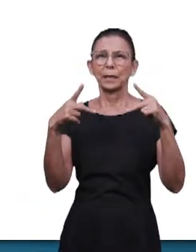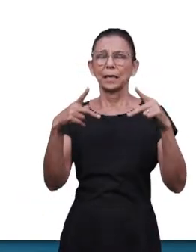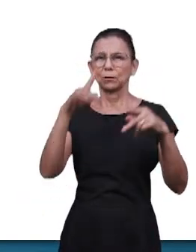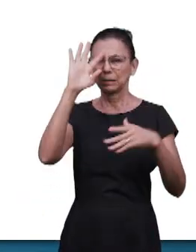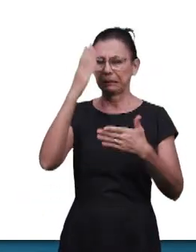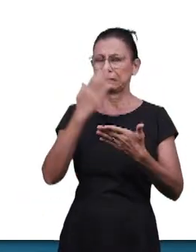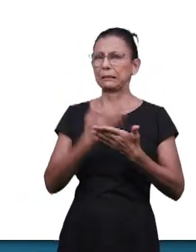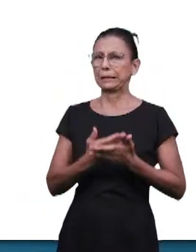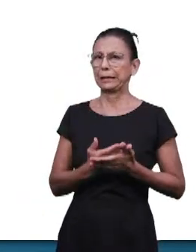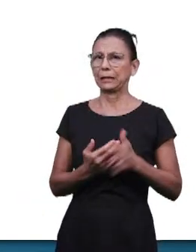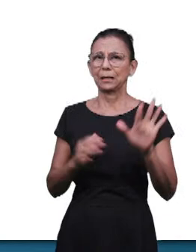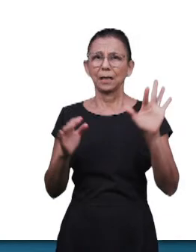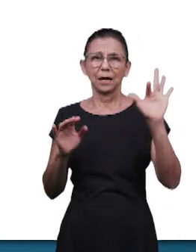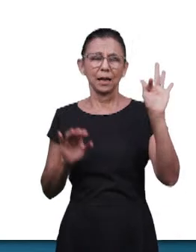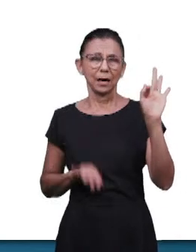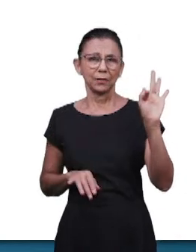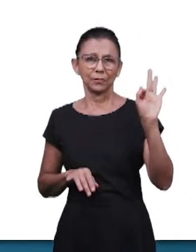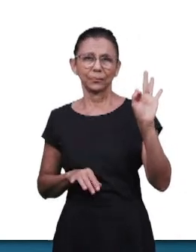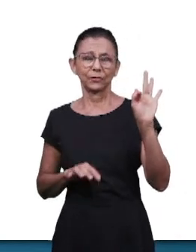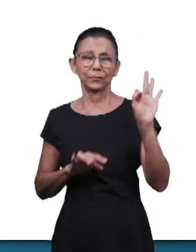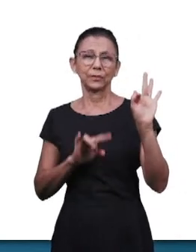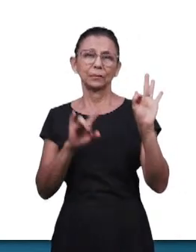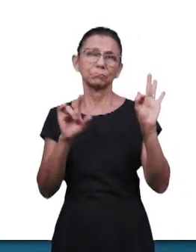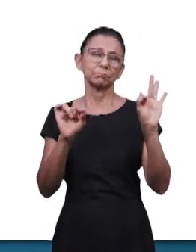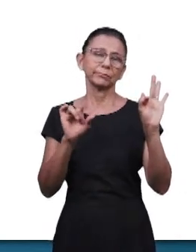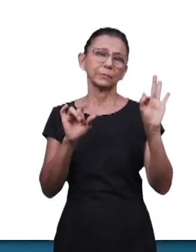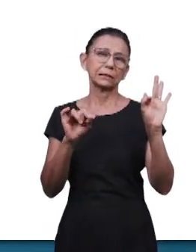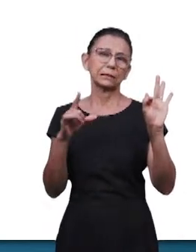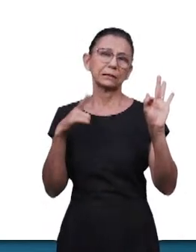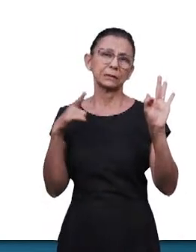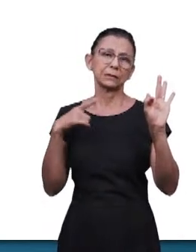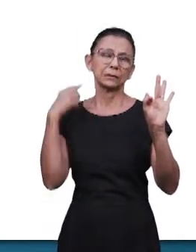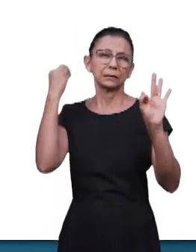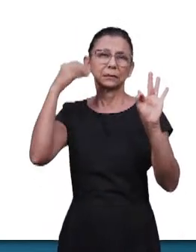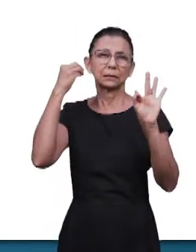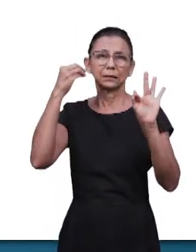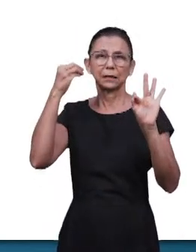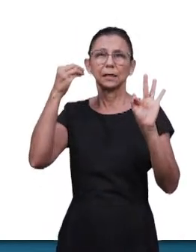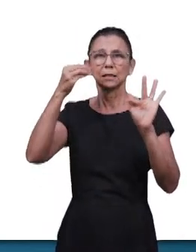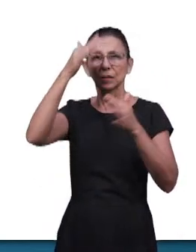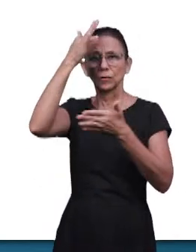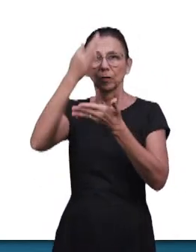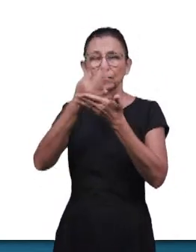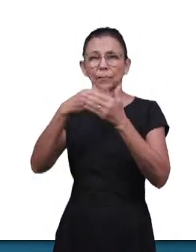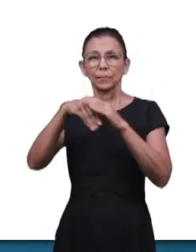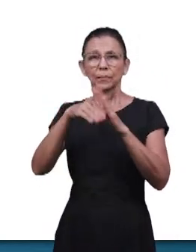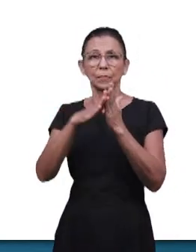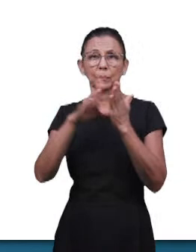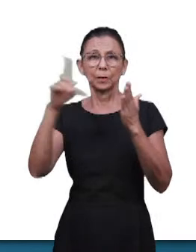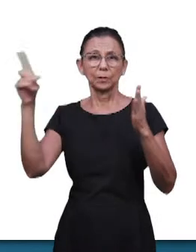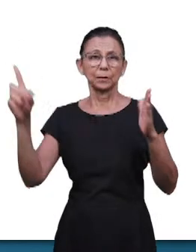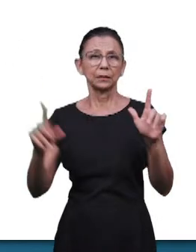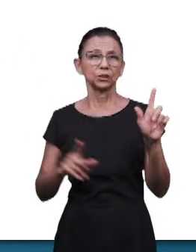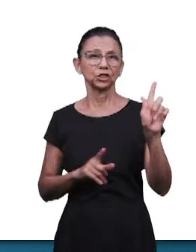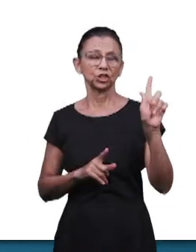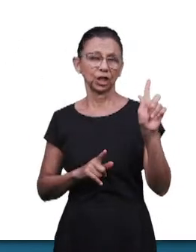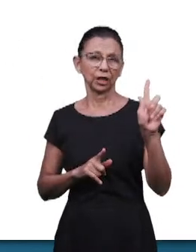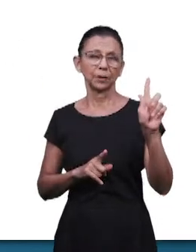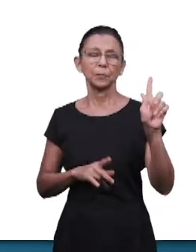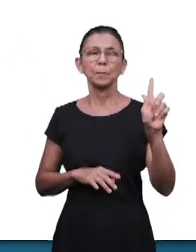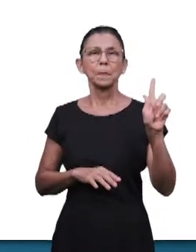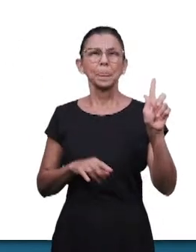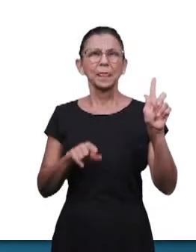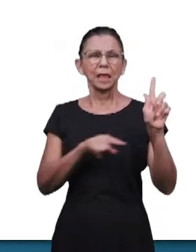pregam. Depois a letra F, eles têm uma experiência com a fé bíblica. Letra